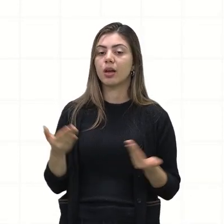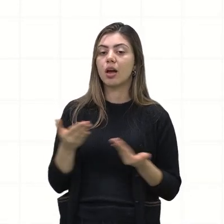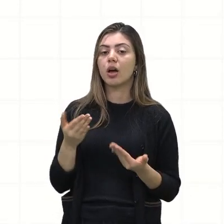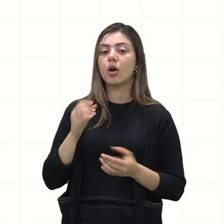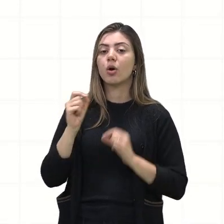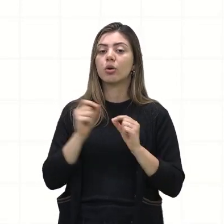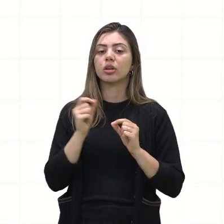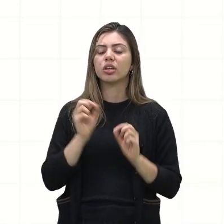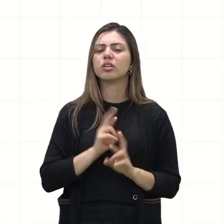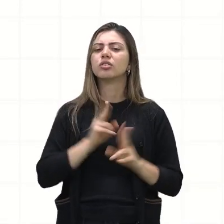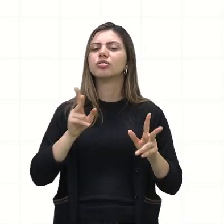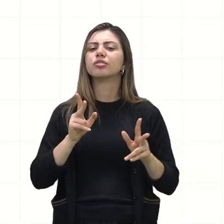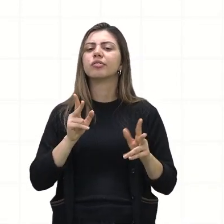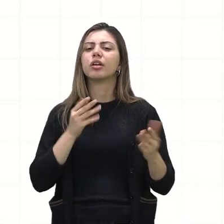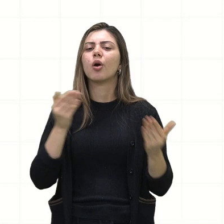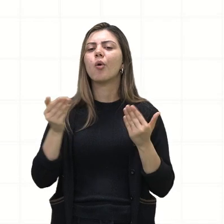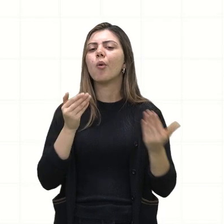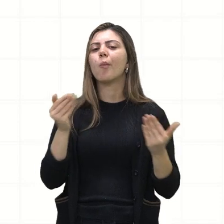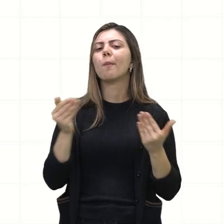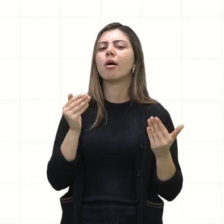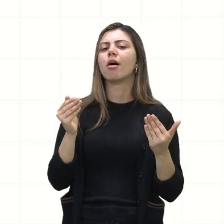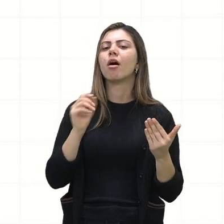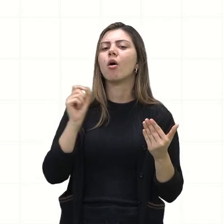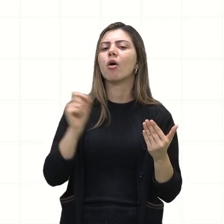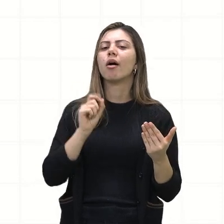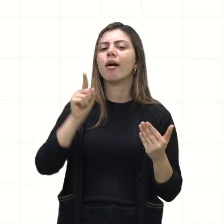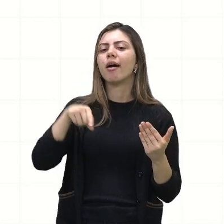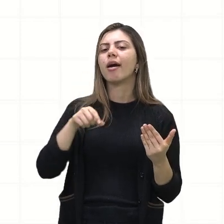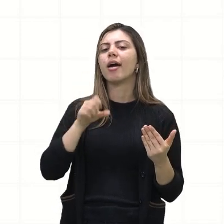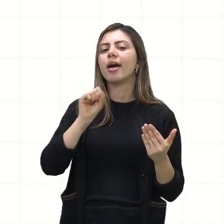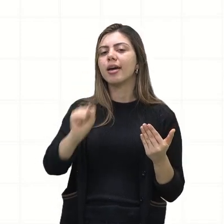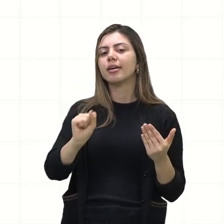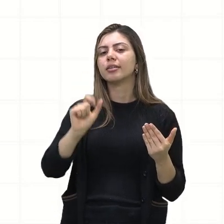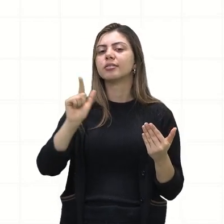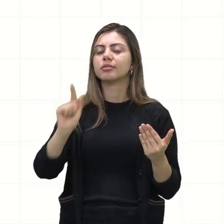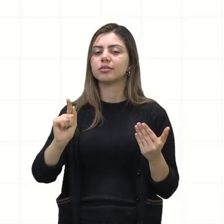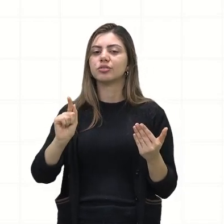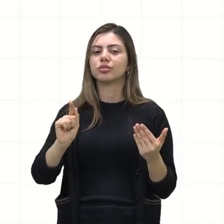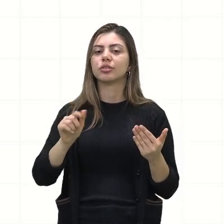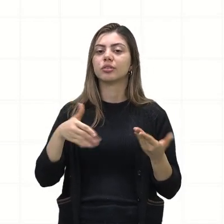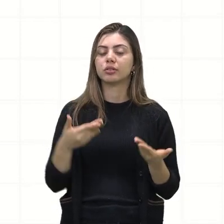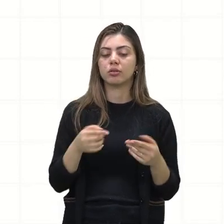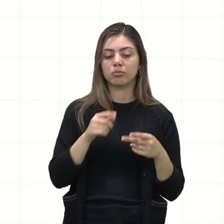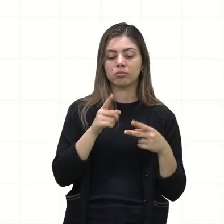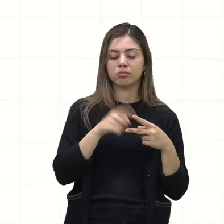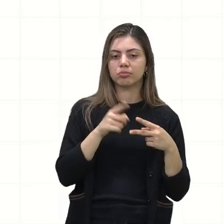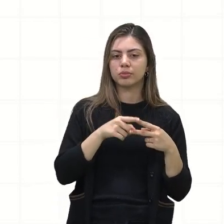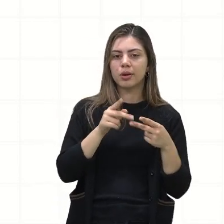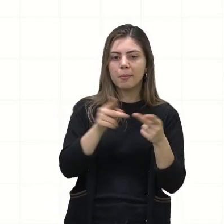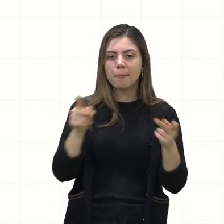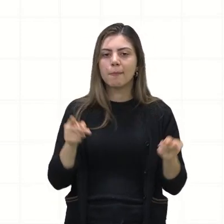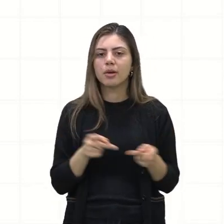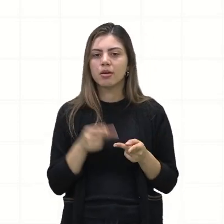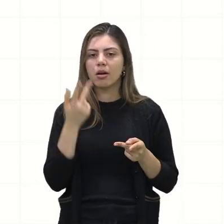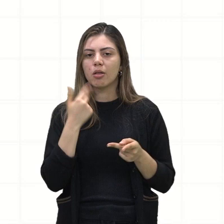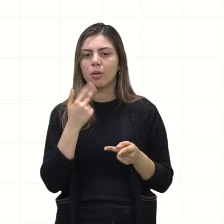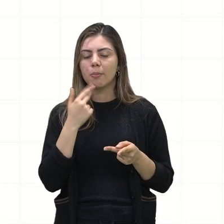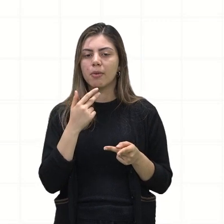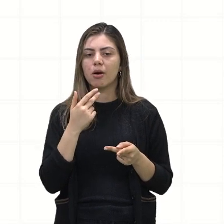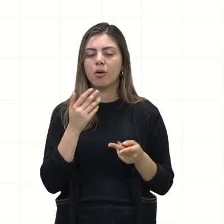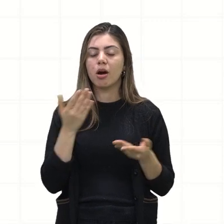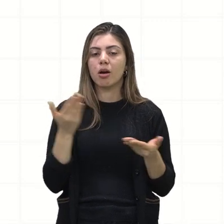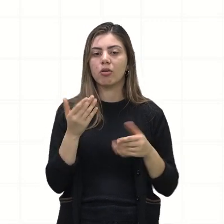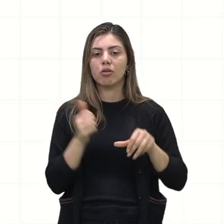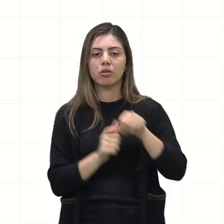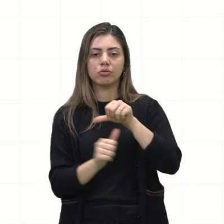agora, ó, deixa eu... Em vez da tradicional, nós vamos ter sem